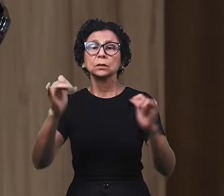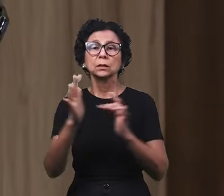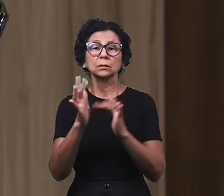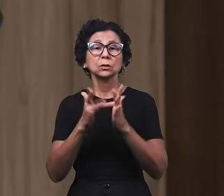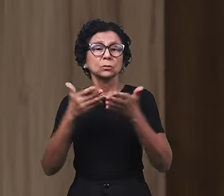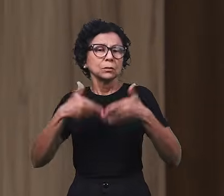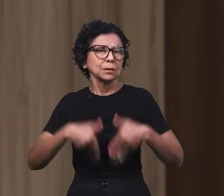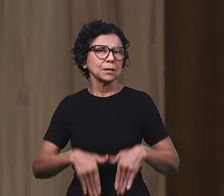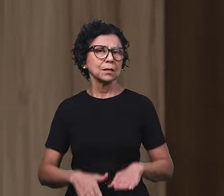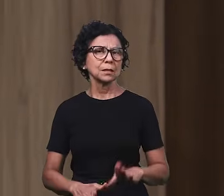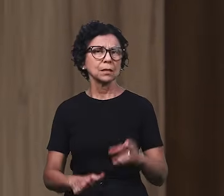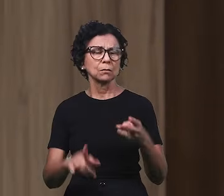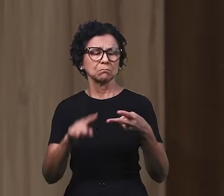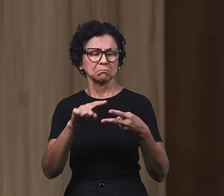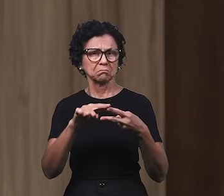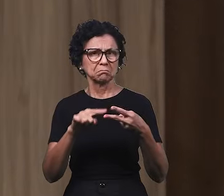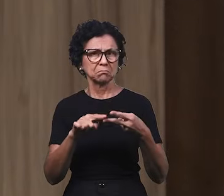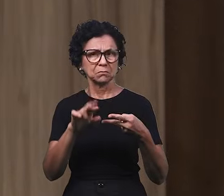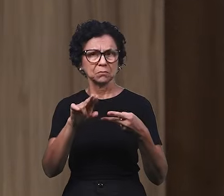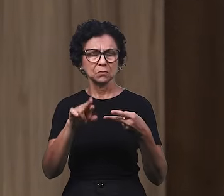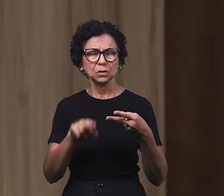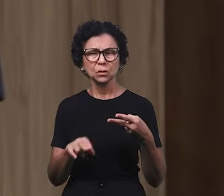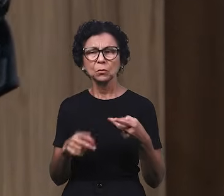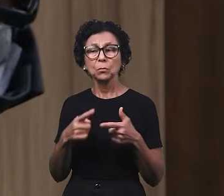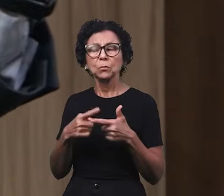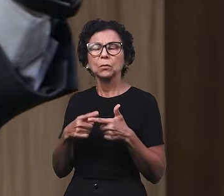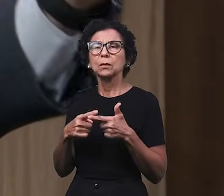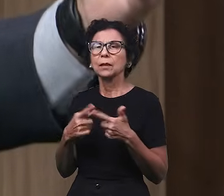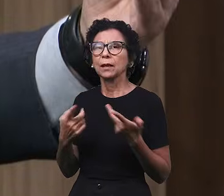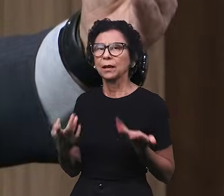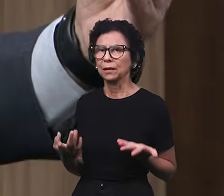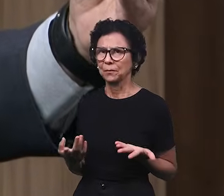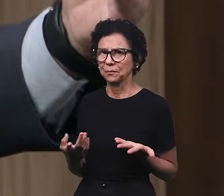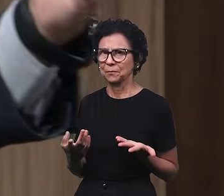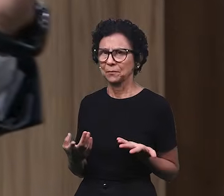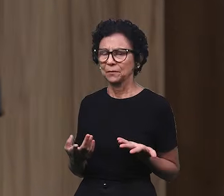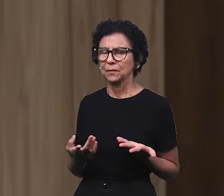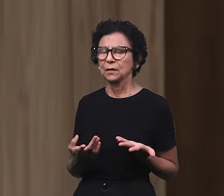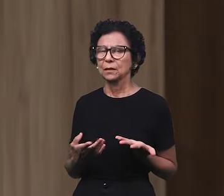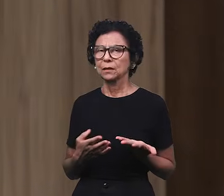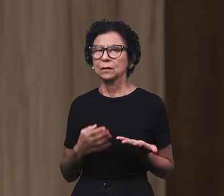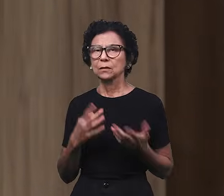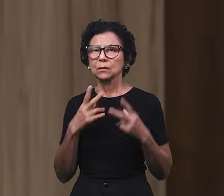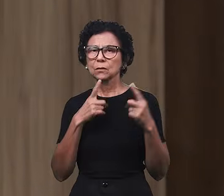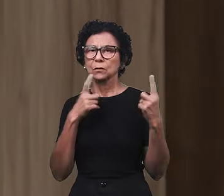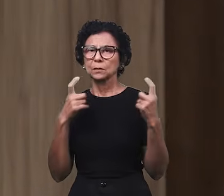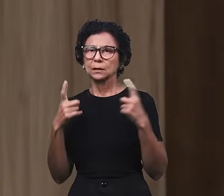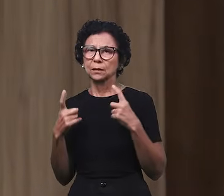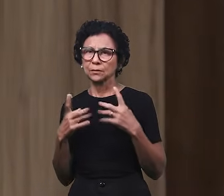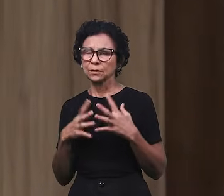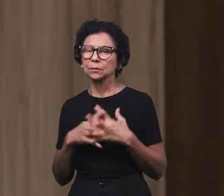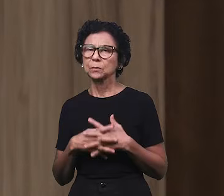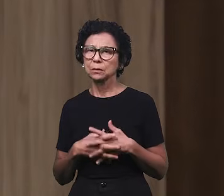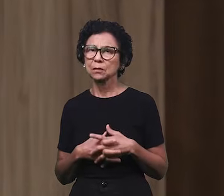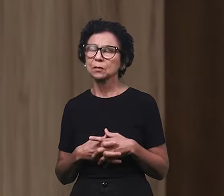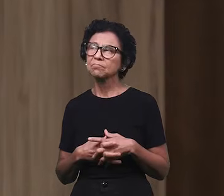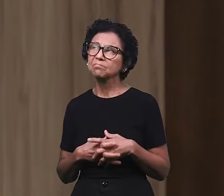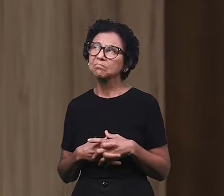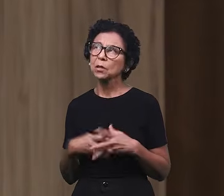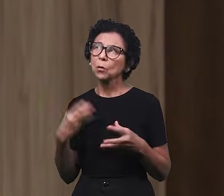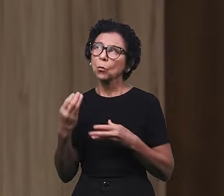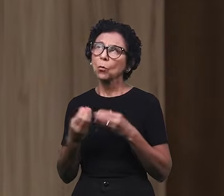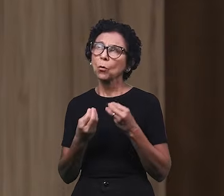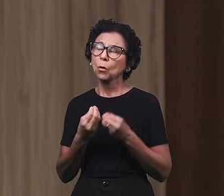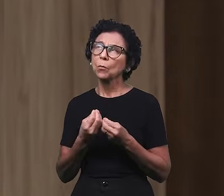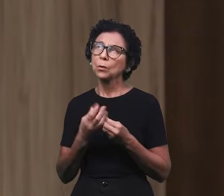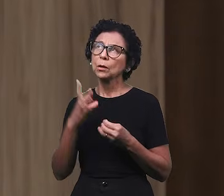do menino? Então a gente observa a didática de Deus, né, em realizar a sua obra. É uma